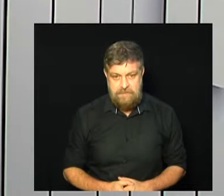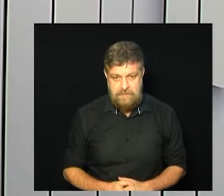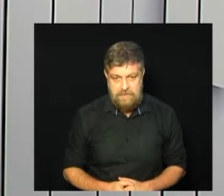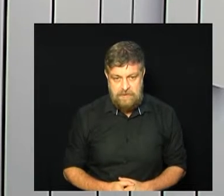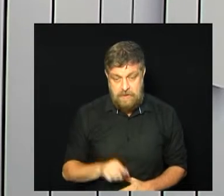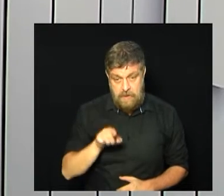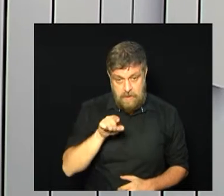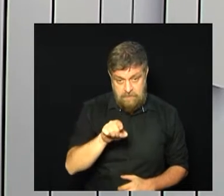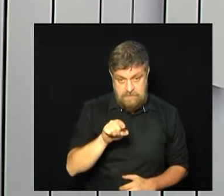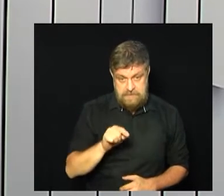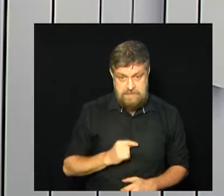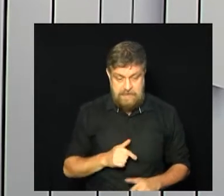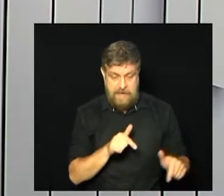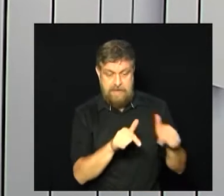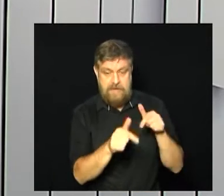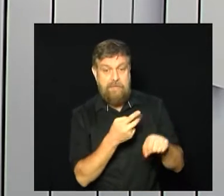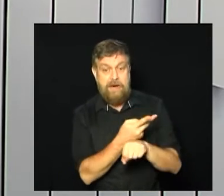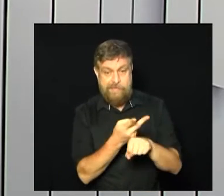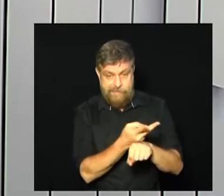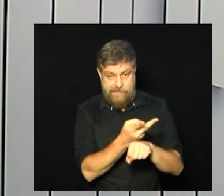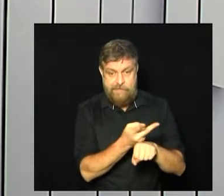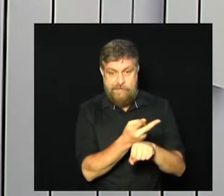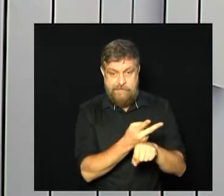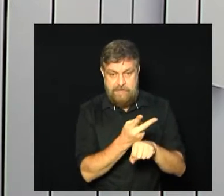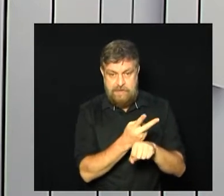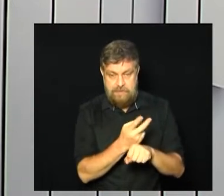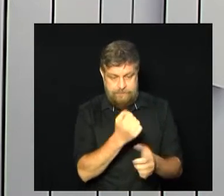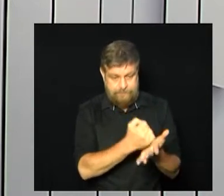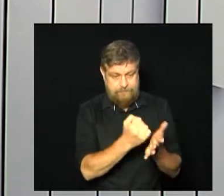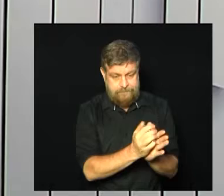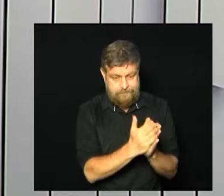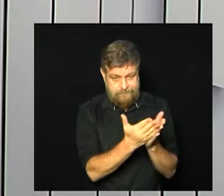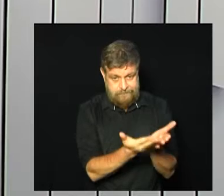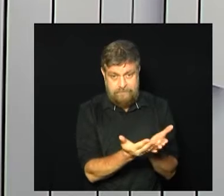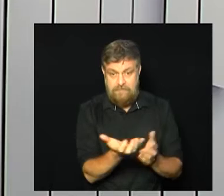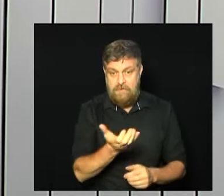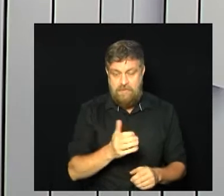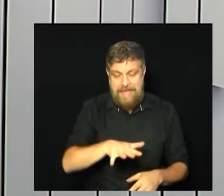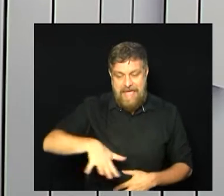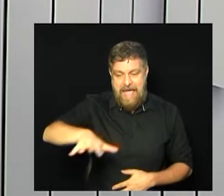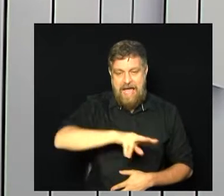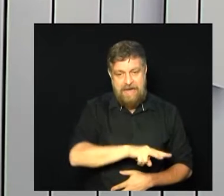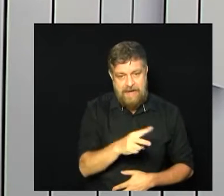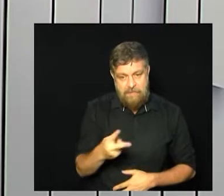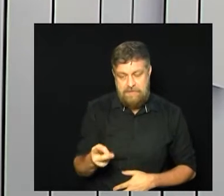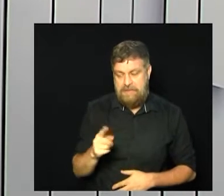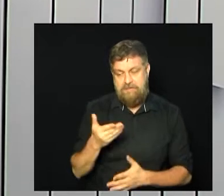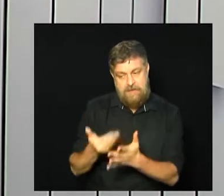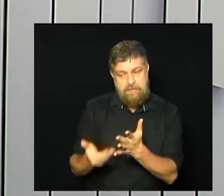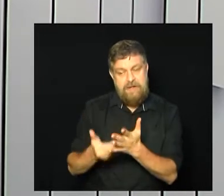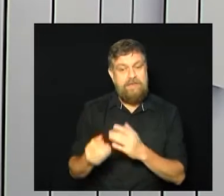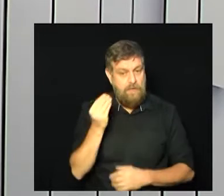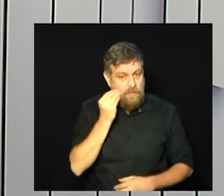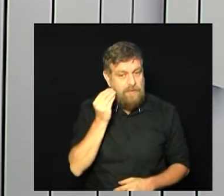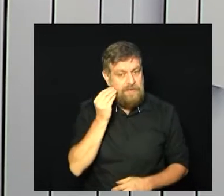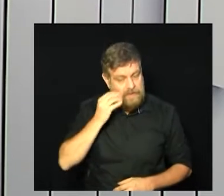Então você que está em busca aí de uma recolocação no mercado de trabalho ou quer mudar de área, não perca estas